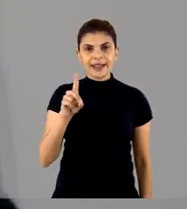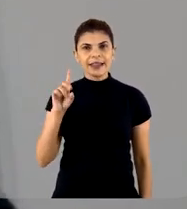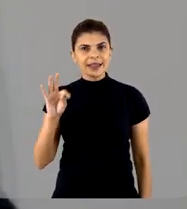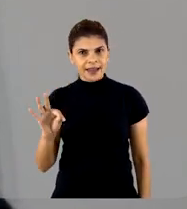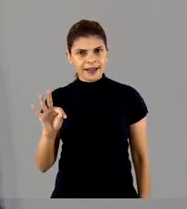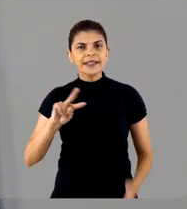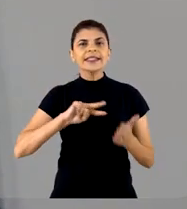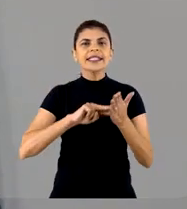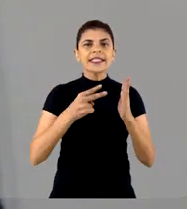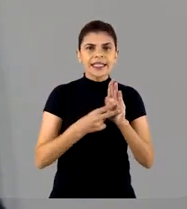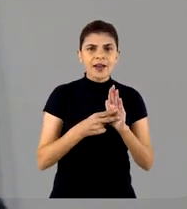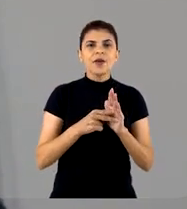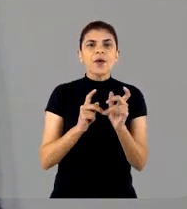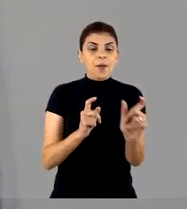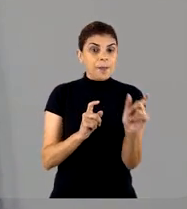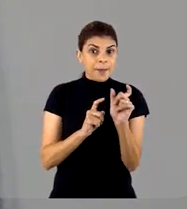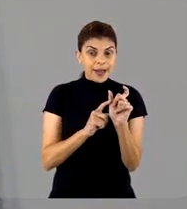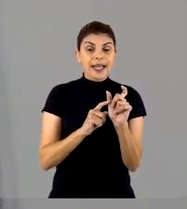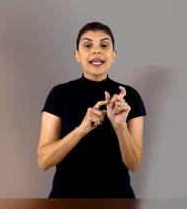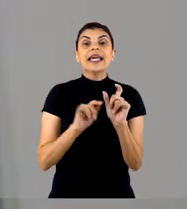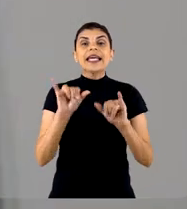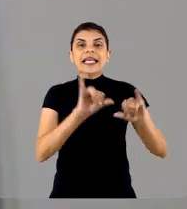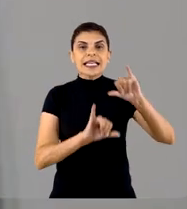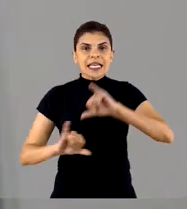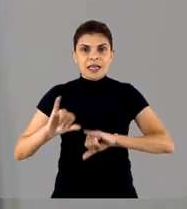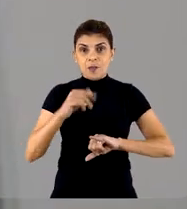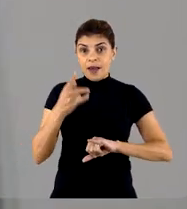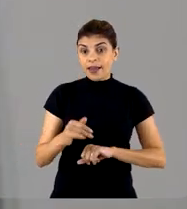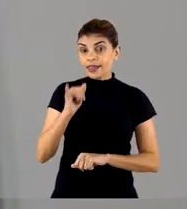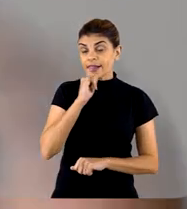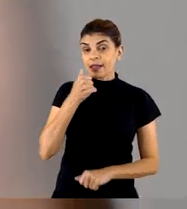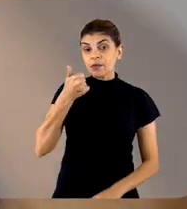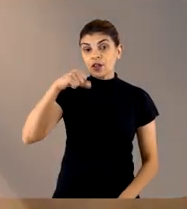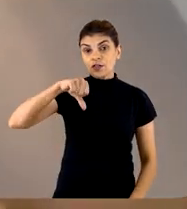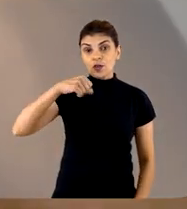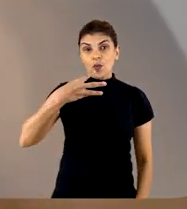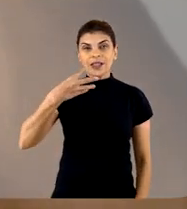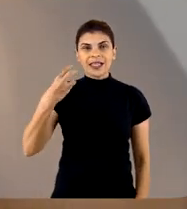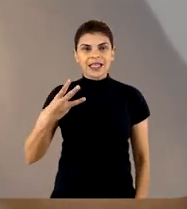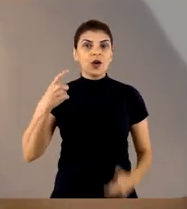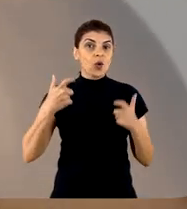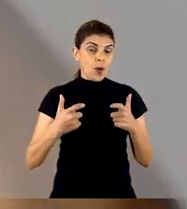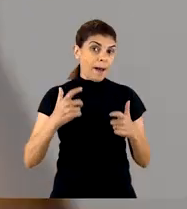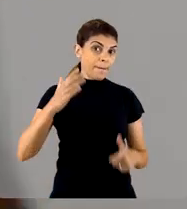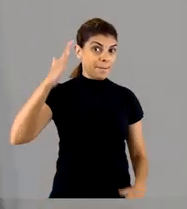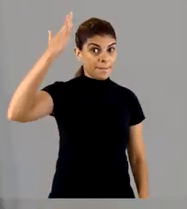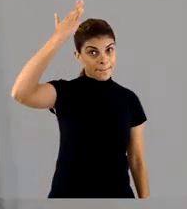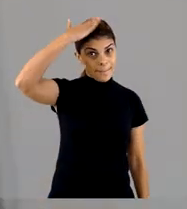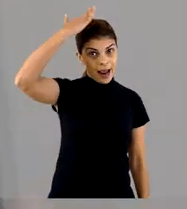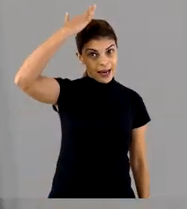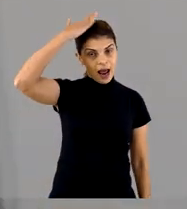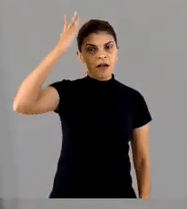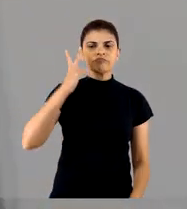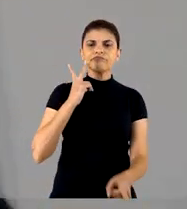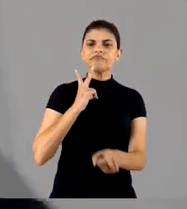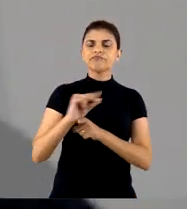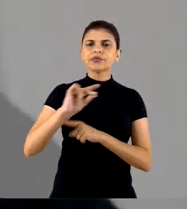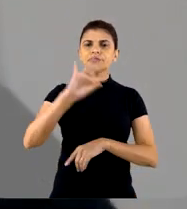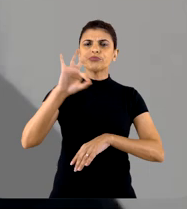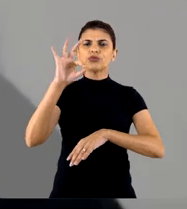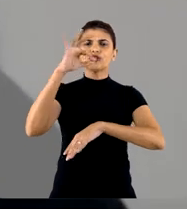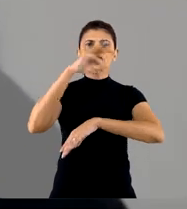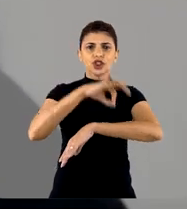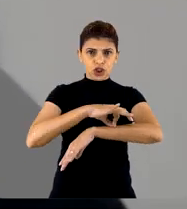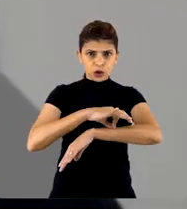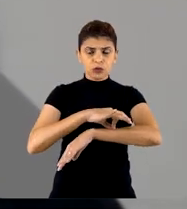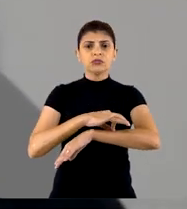DDT, né? Era um composto químico que foi testado aqui em 43, aqui no Pará, em Breves, que era usado para eliminar mosquito, né?